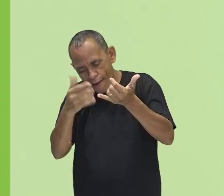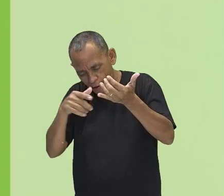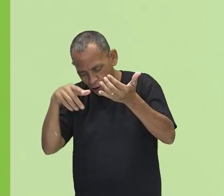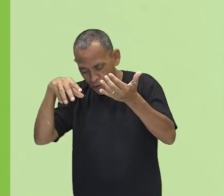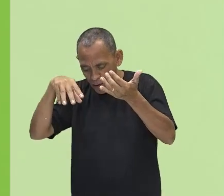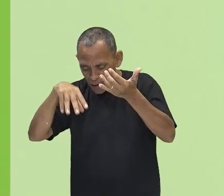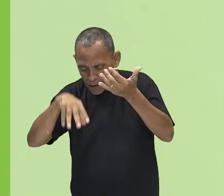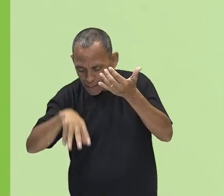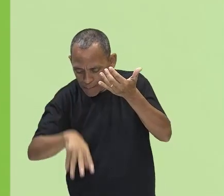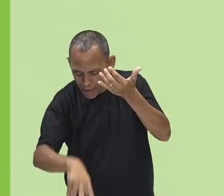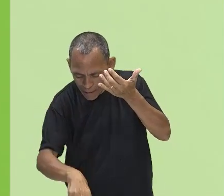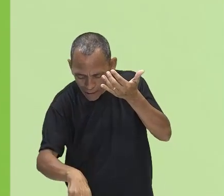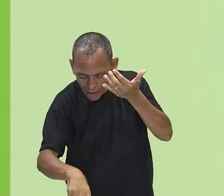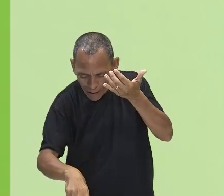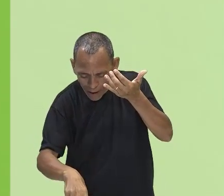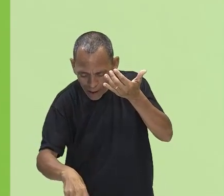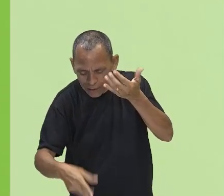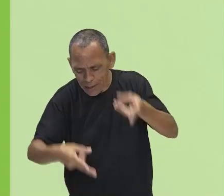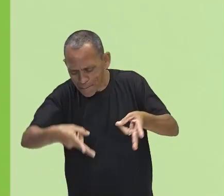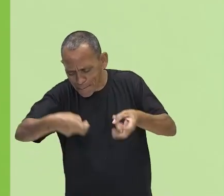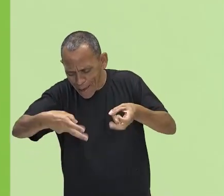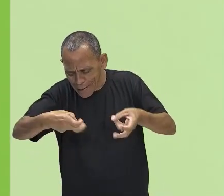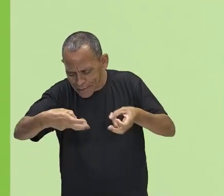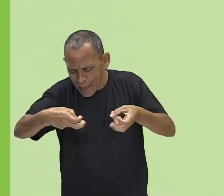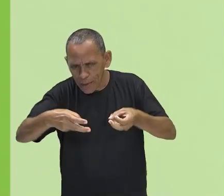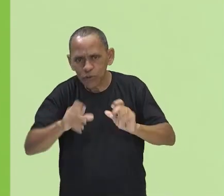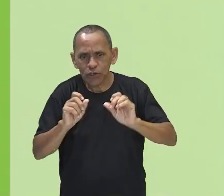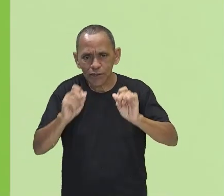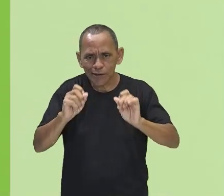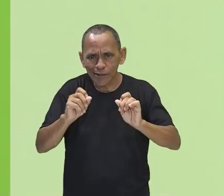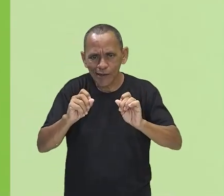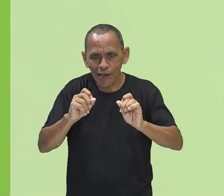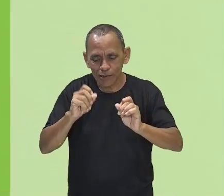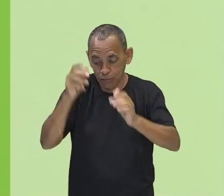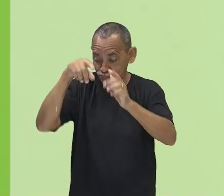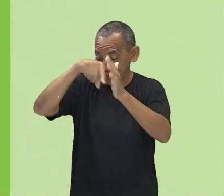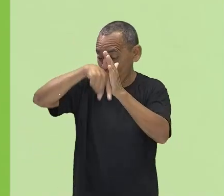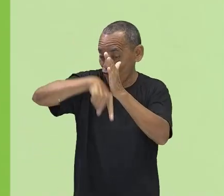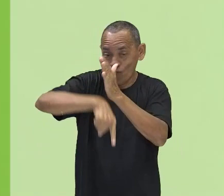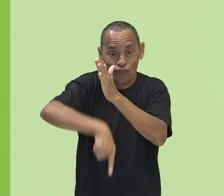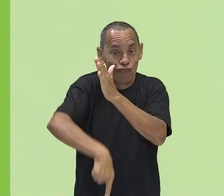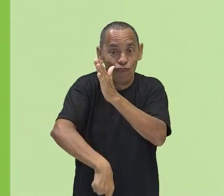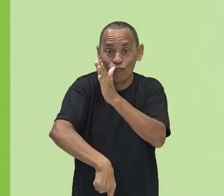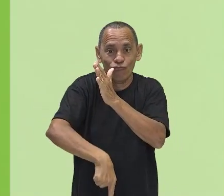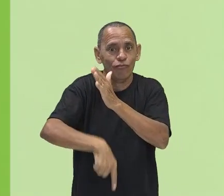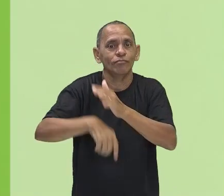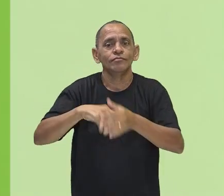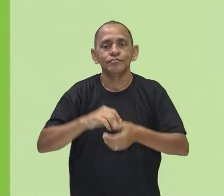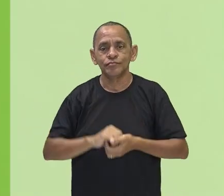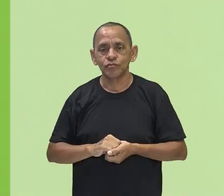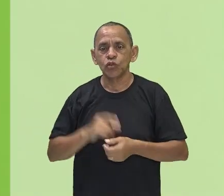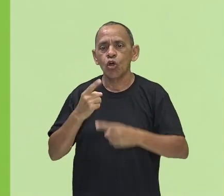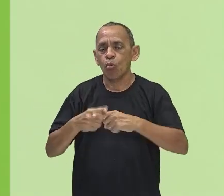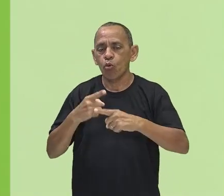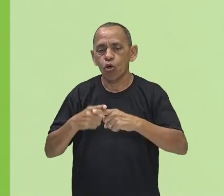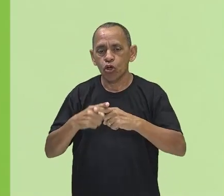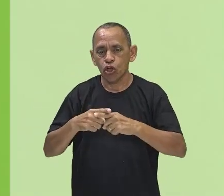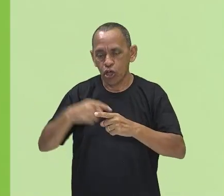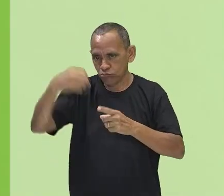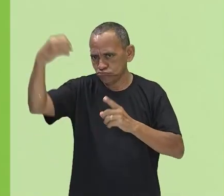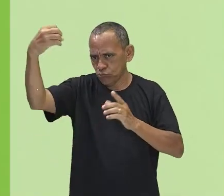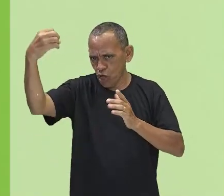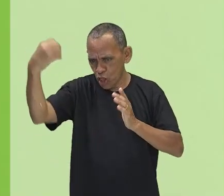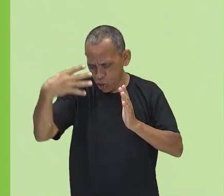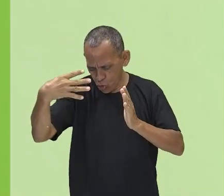tocar, você percebe que não estava exatamente no ponto em que você enxergava. Por quê? Porque a luz que se propagou daquele objeto,